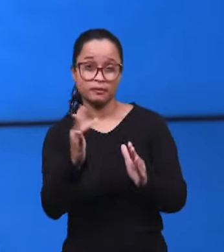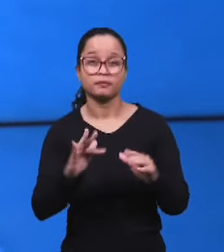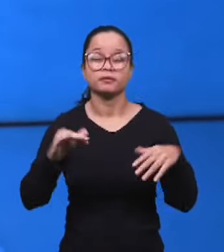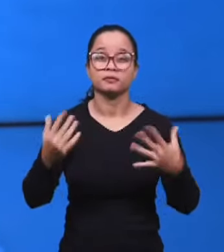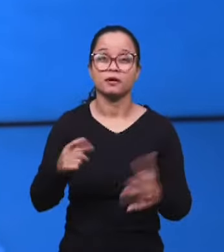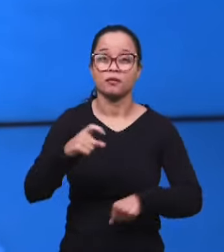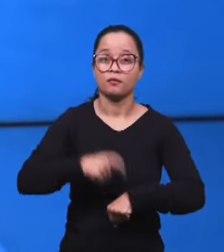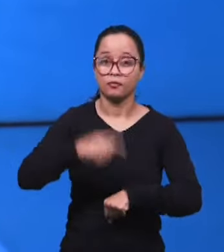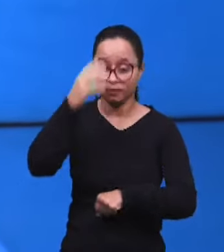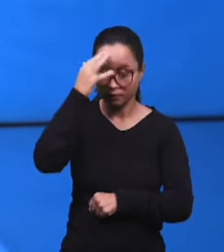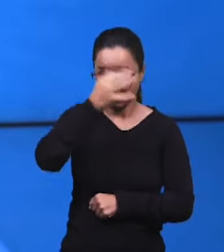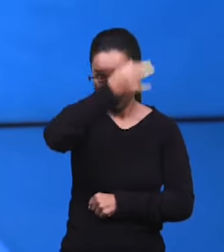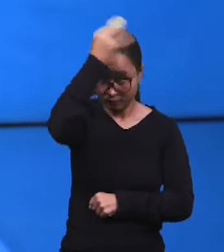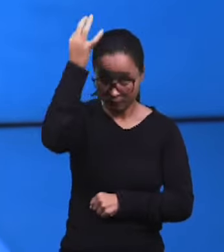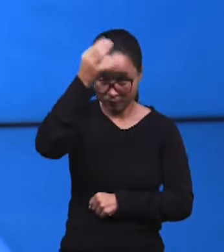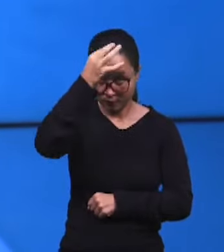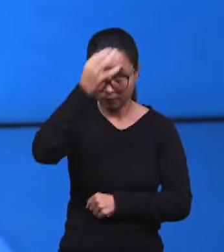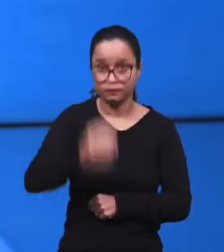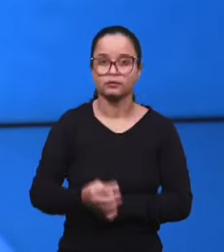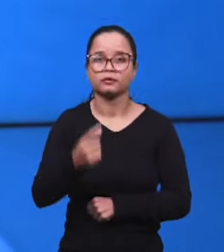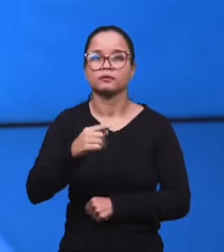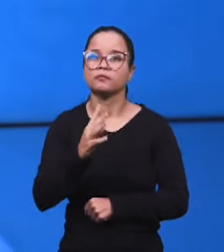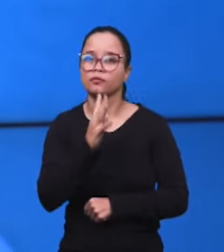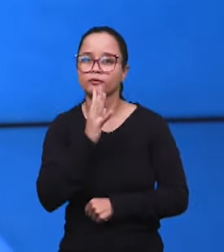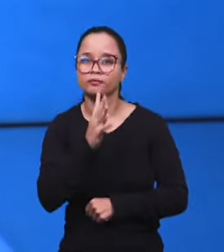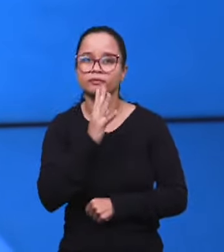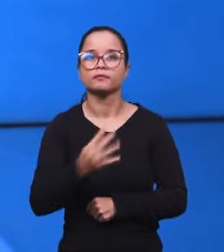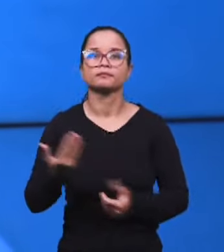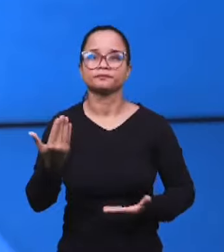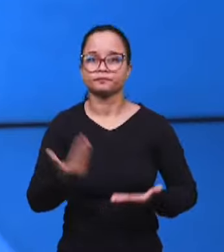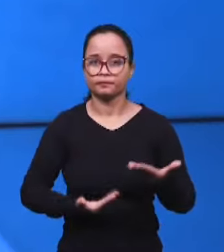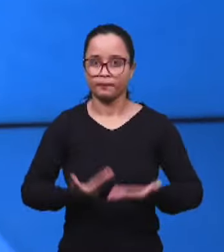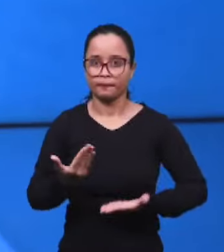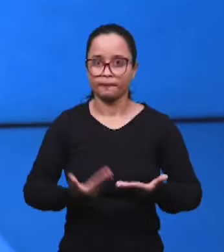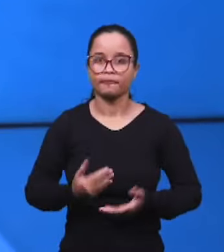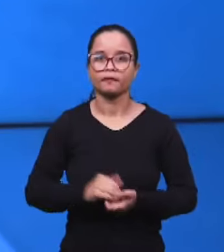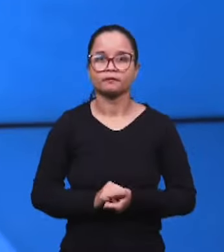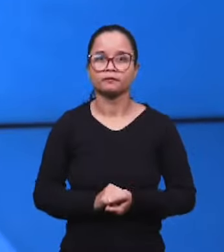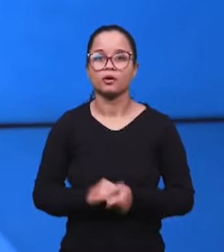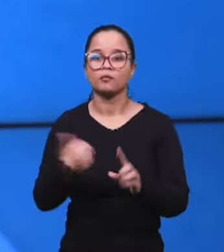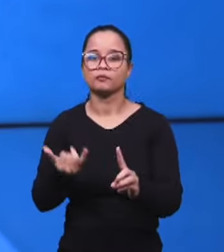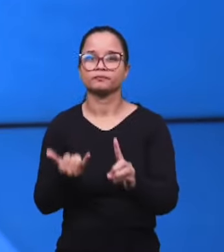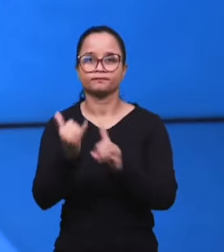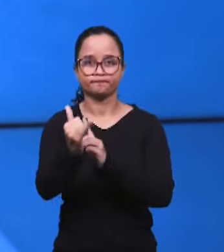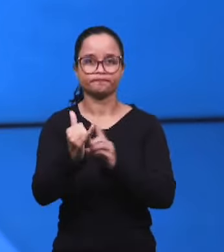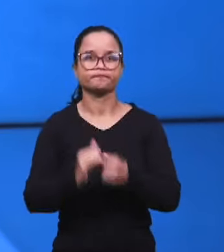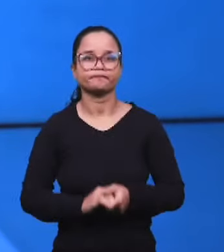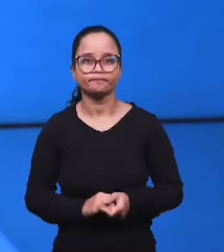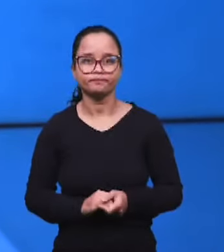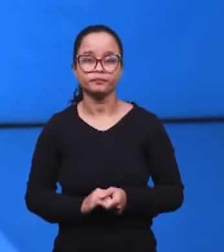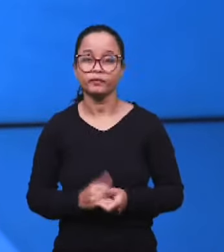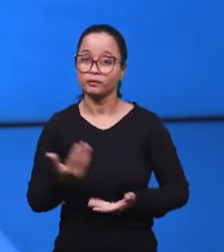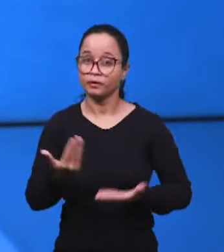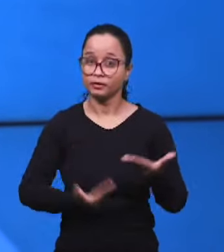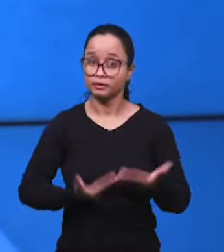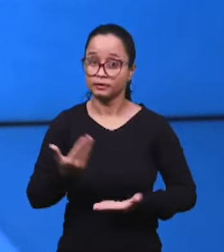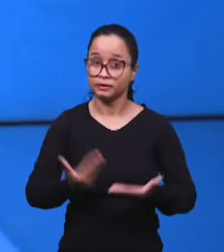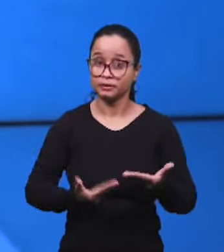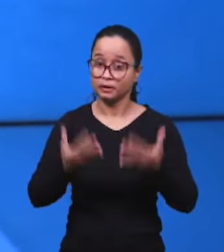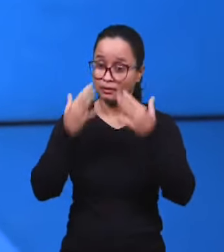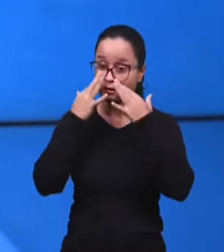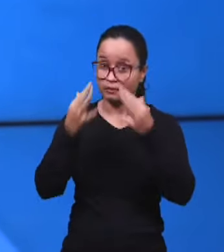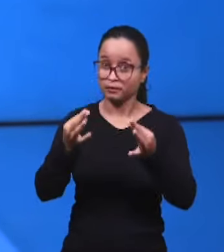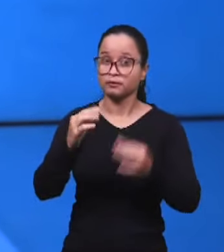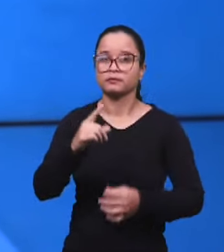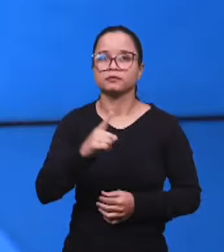Espírito Santo dá ciência, ou seja, dá conhecimento à igreja a respeito das profecias, para que a igreja esteja desperta,